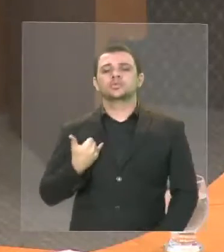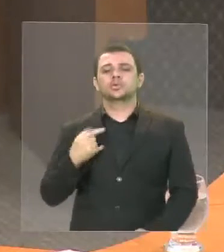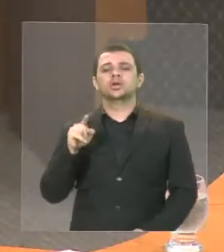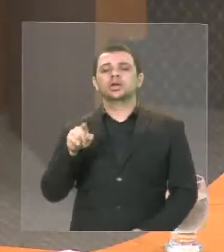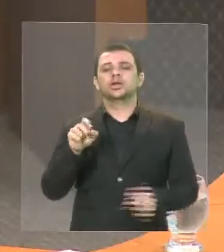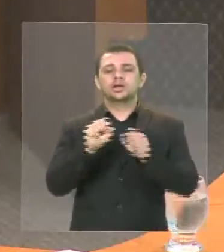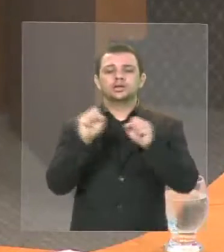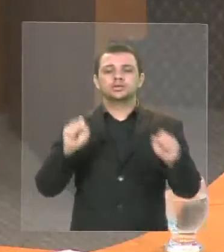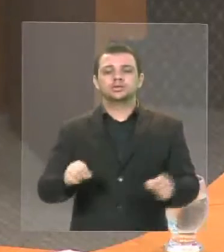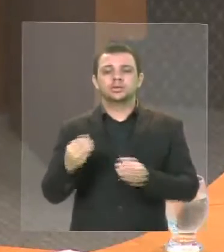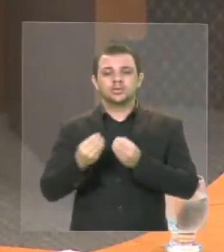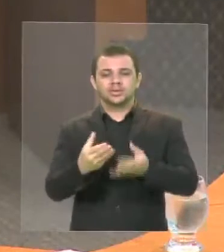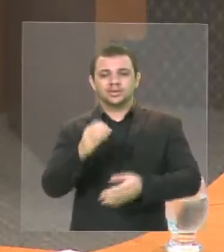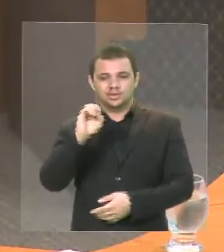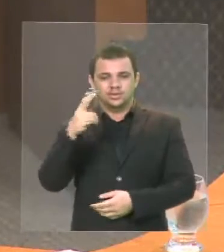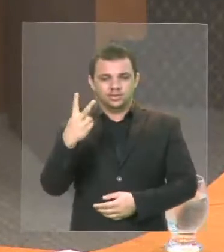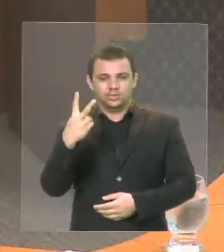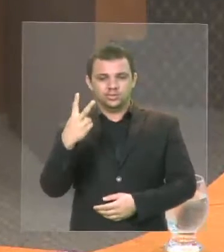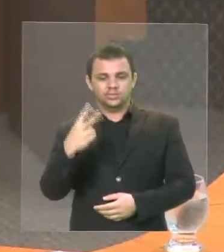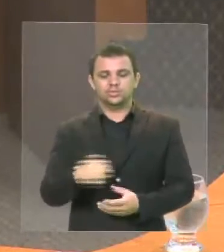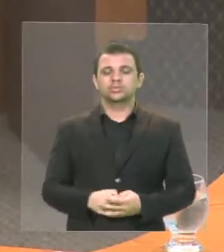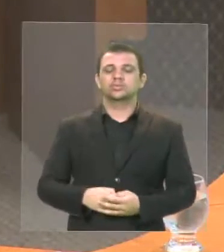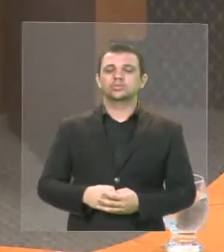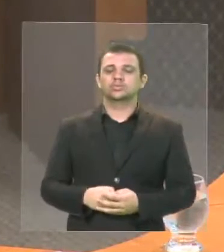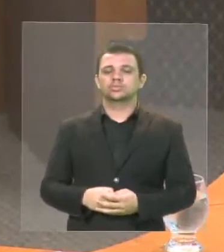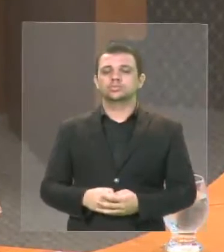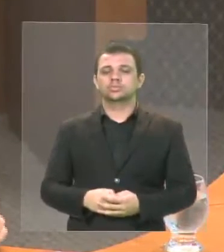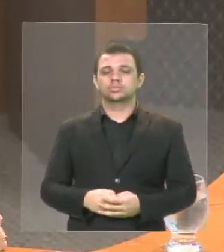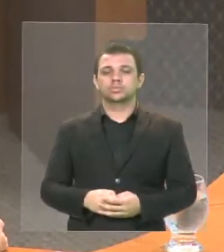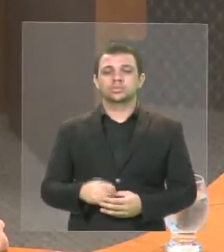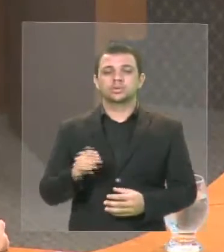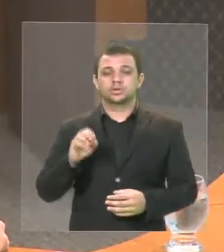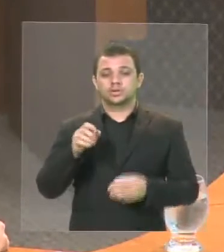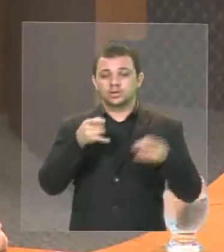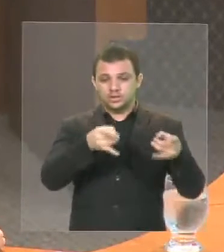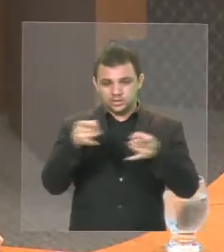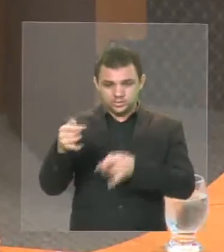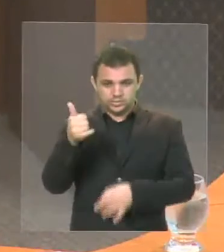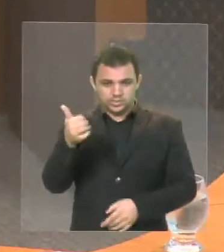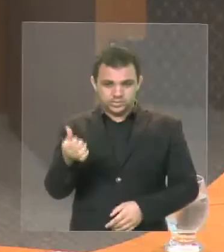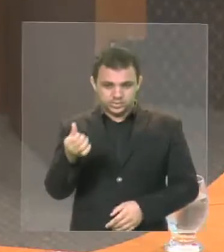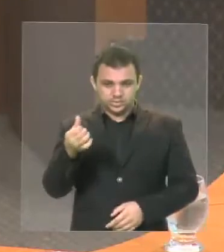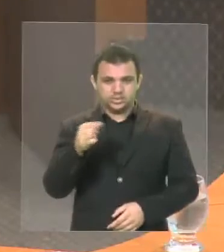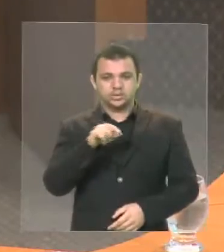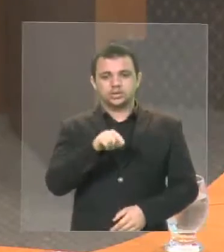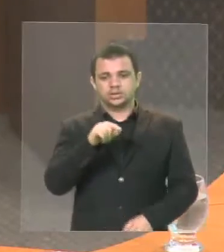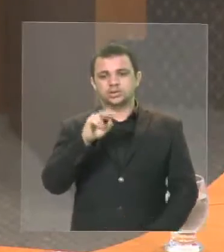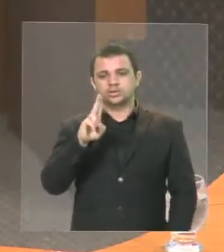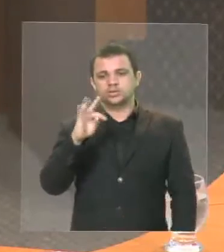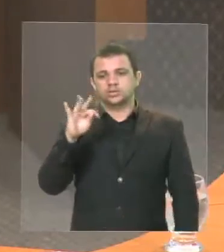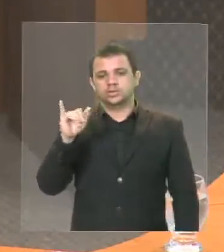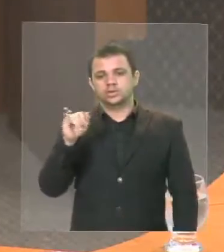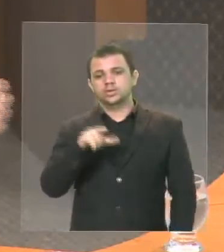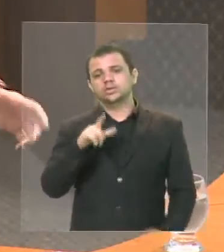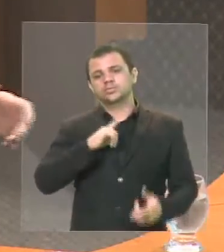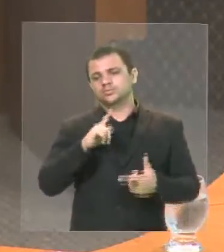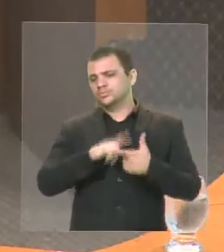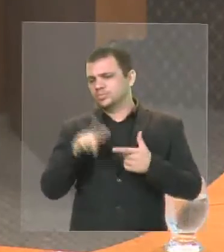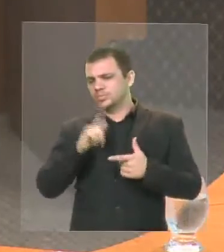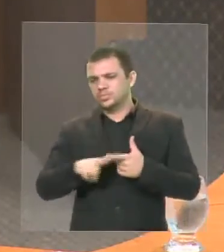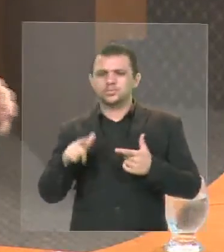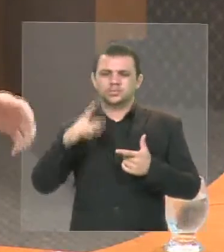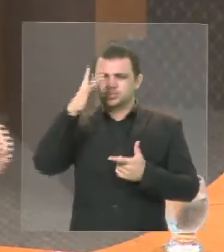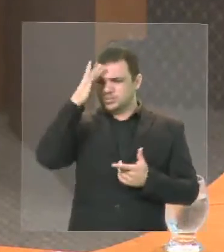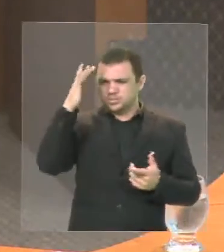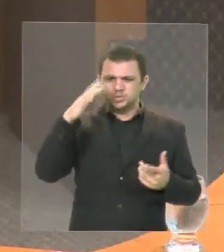que fornece o oxigênio para os 16 leitos de UTI, e que no dia do problema foi aquela correria,